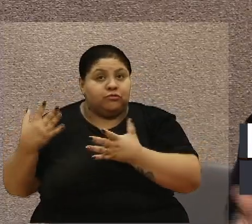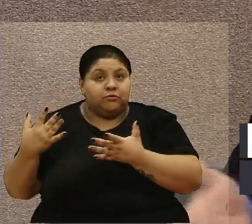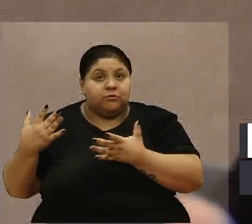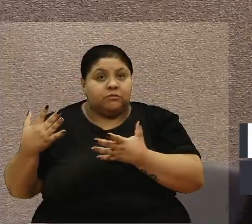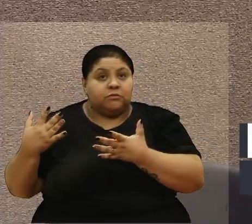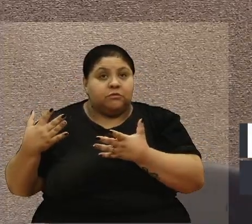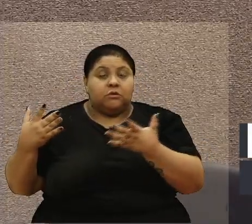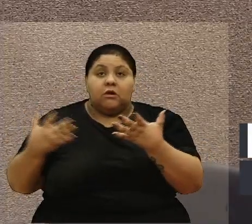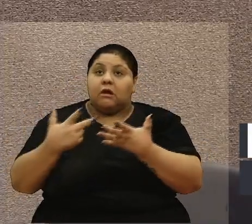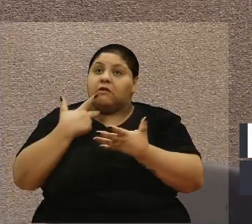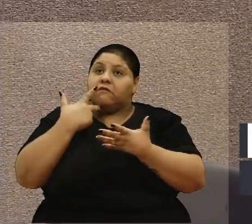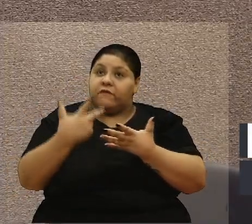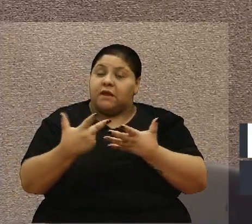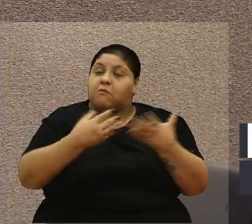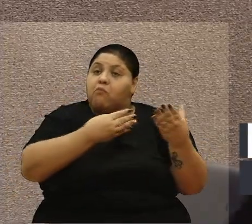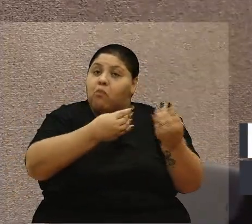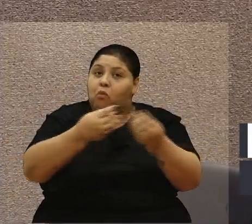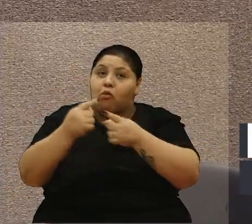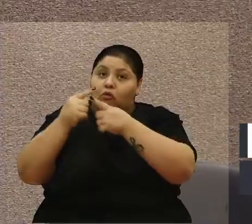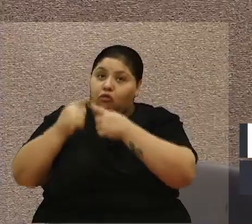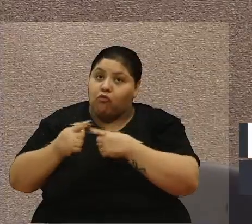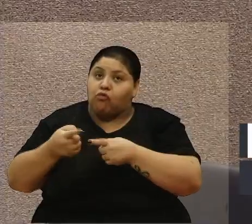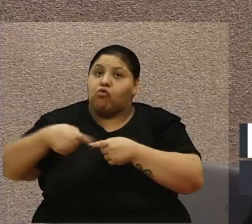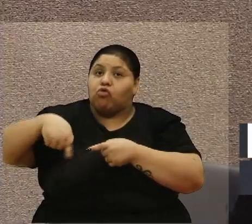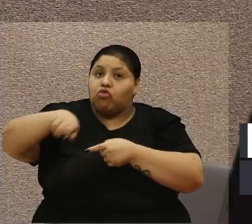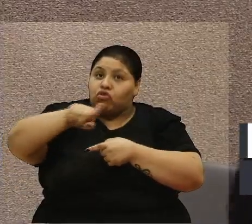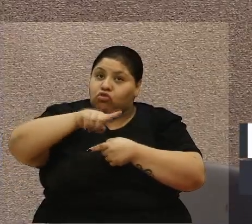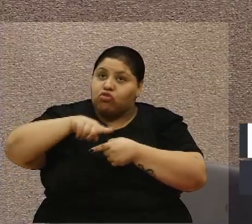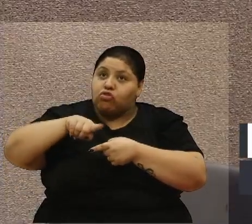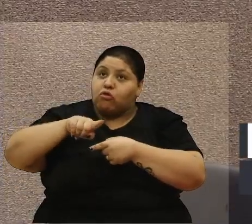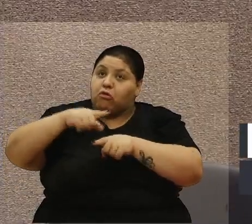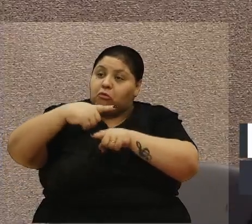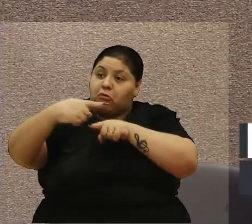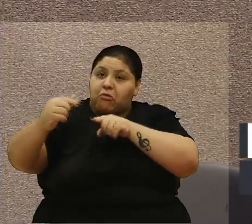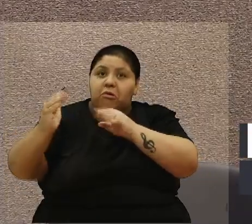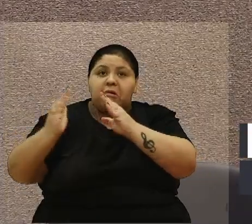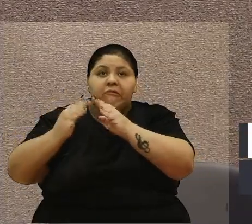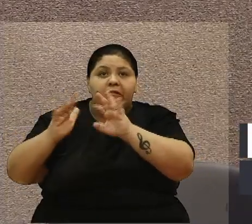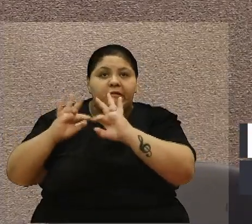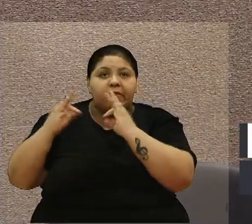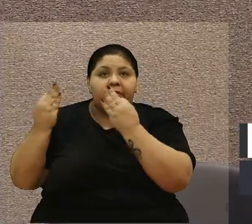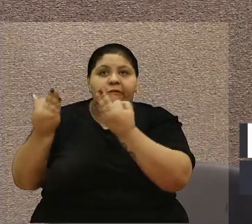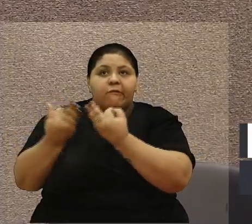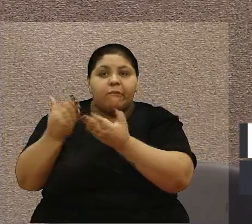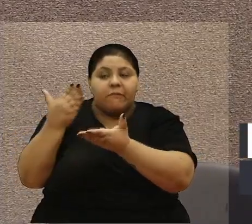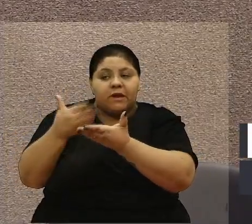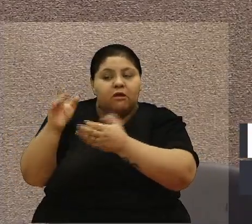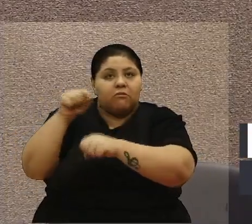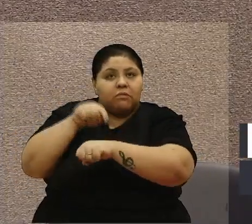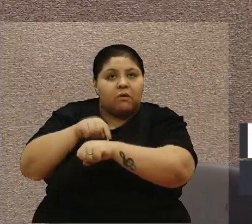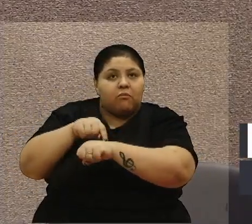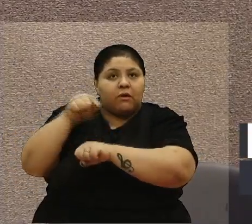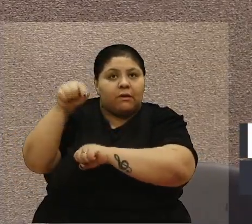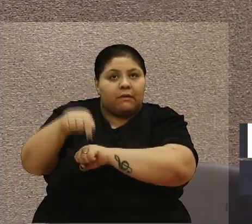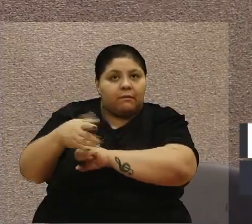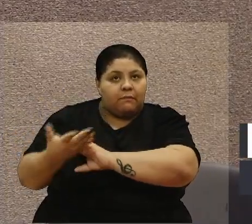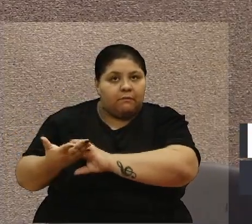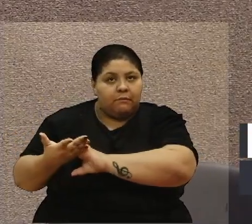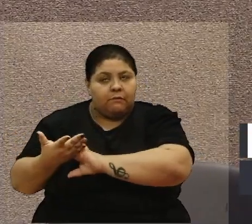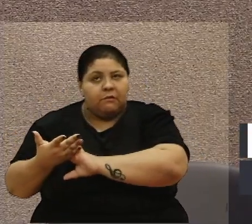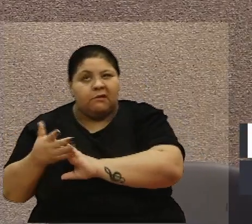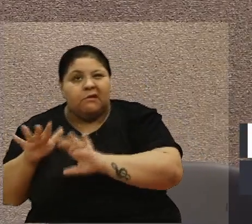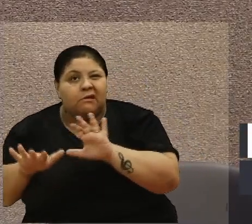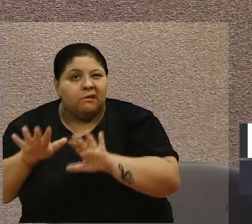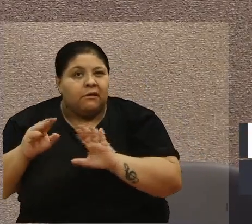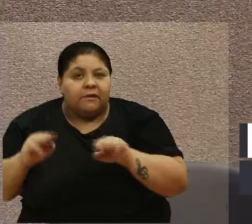então eu já falei isso outras vezes, vamos todos para nossas casas, com as nossas famílias, que estamos perdendo tempo aqui. Talvez